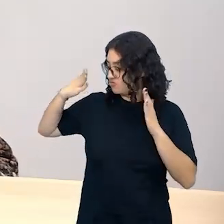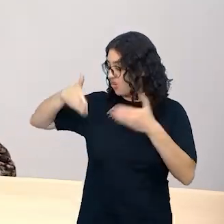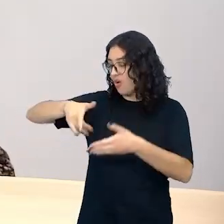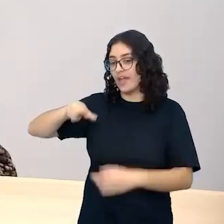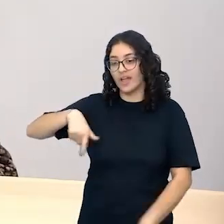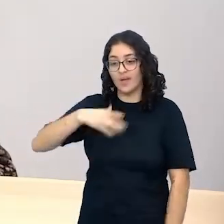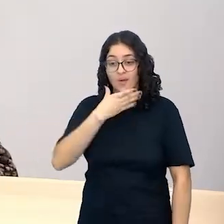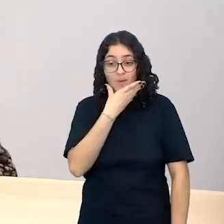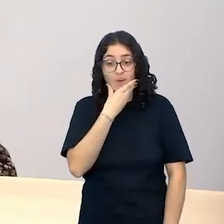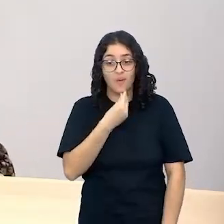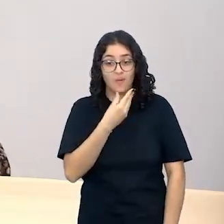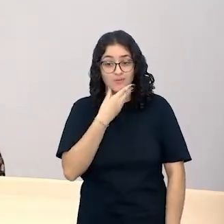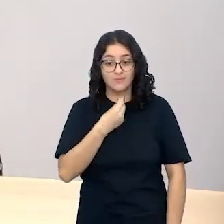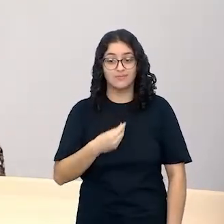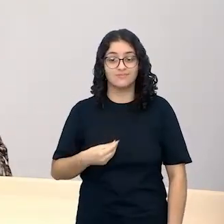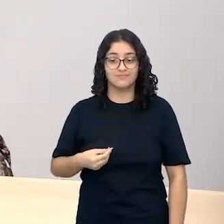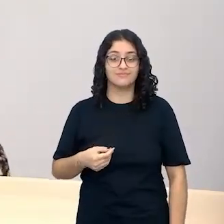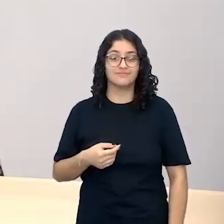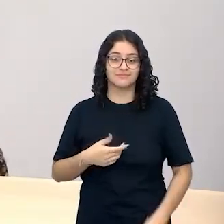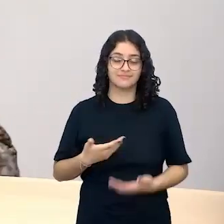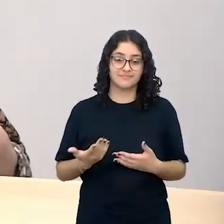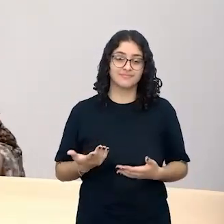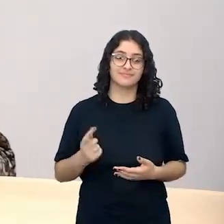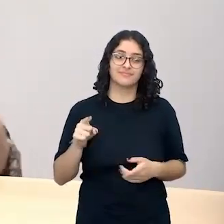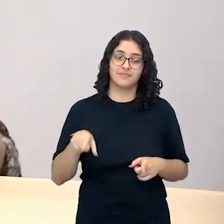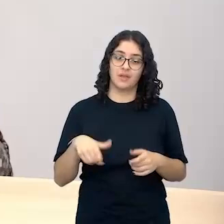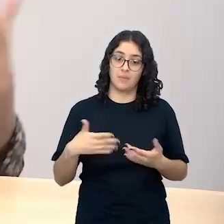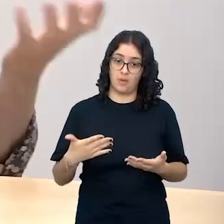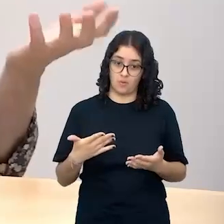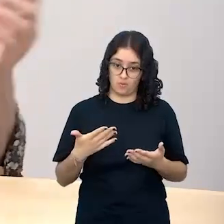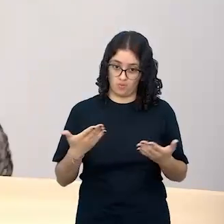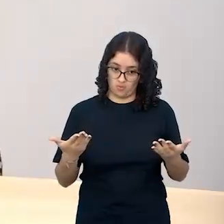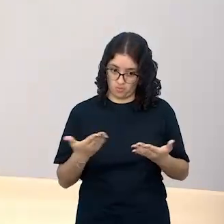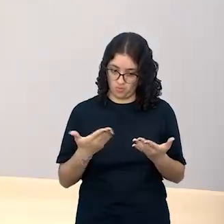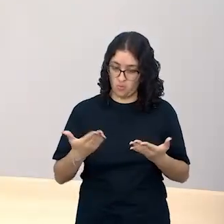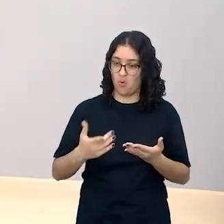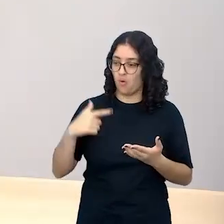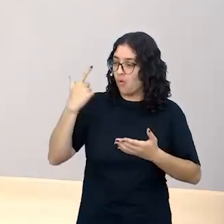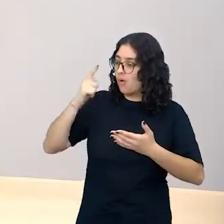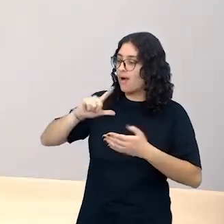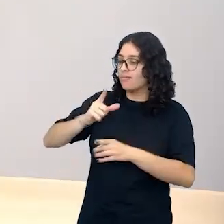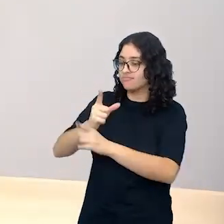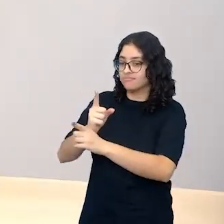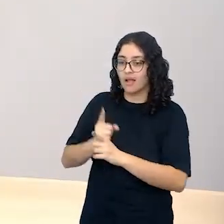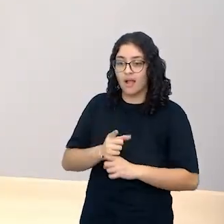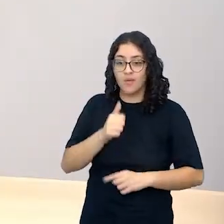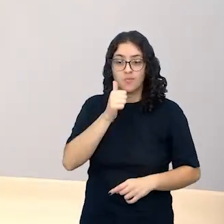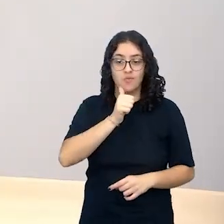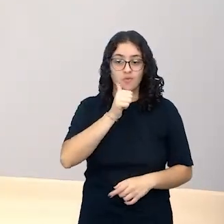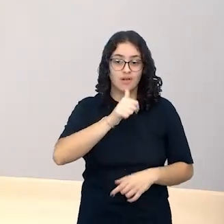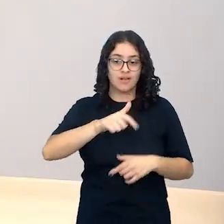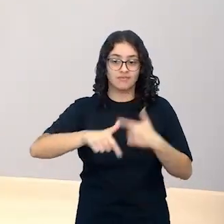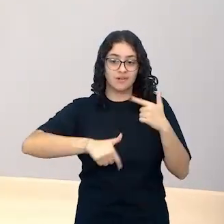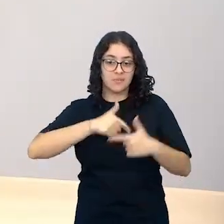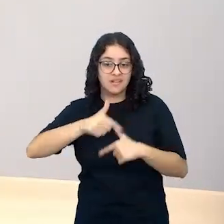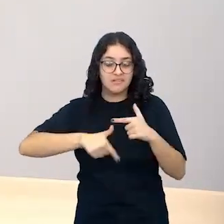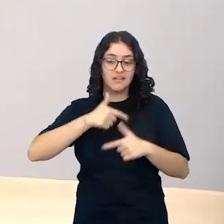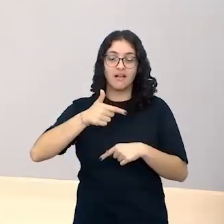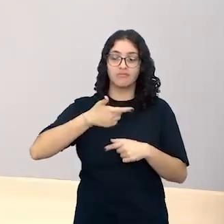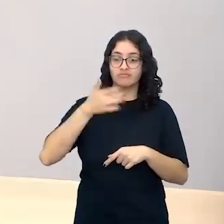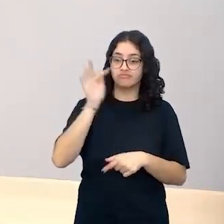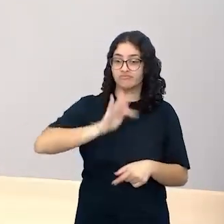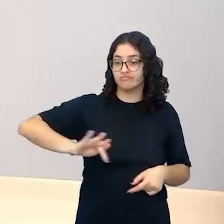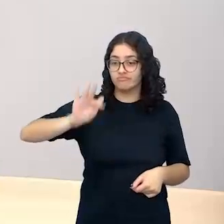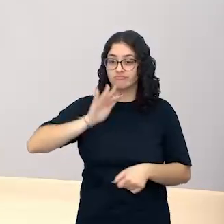Masculino. Era ali e hoje a gente já encontra, é isso que eu estava falando. Na engenharia, matemática... Você encontra